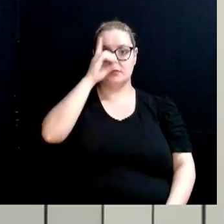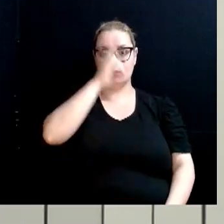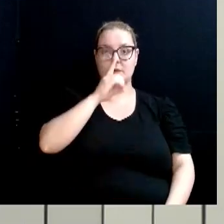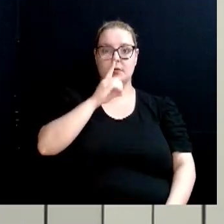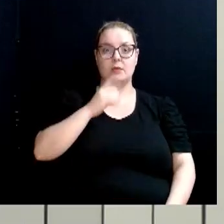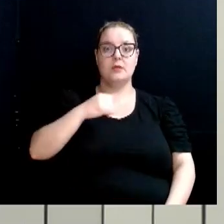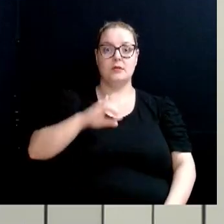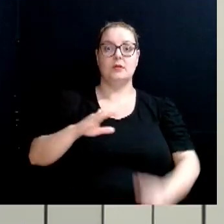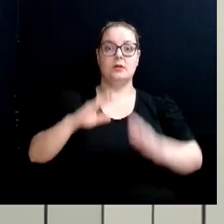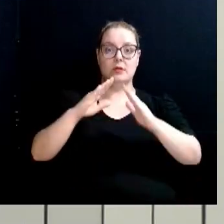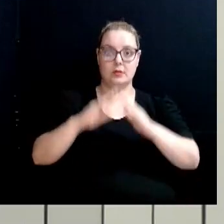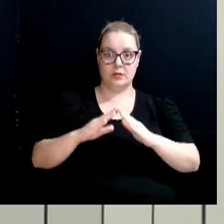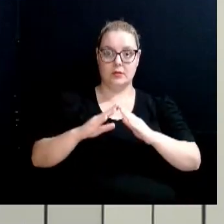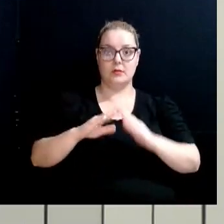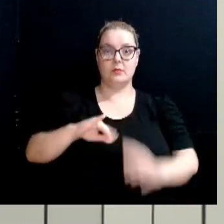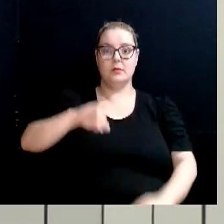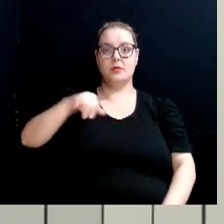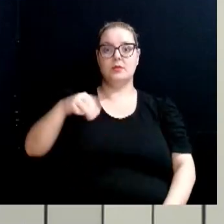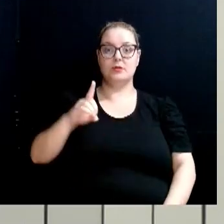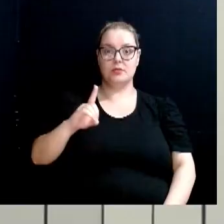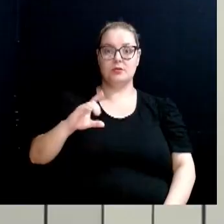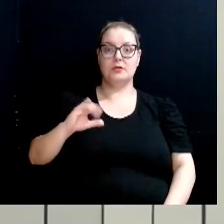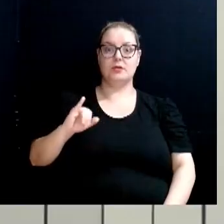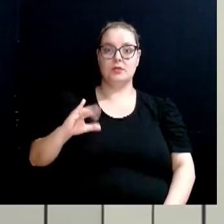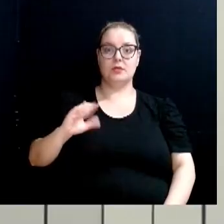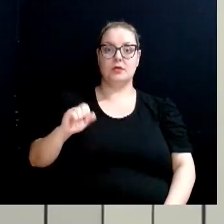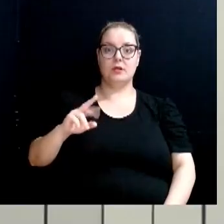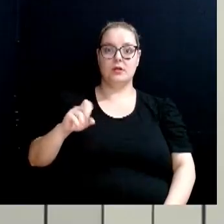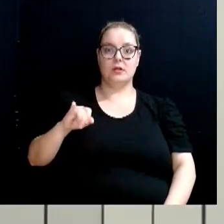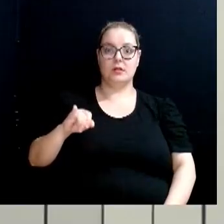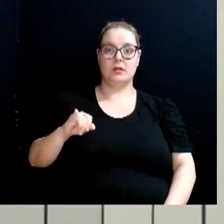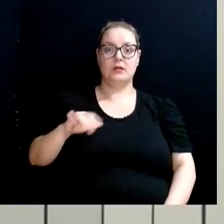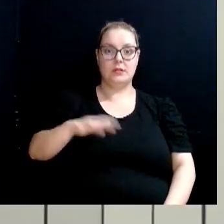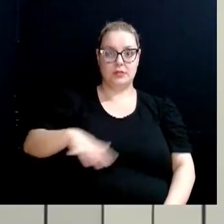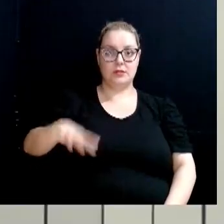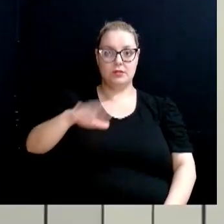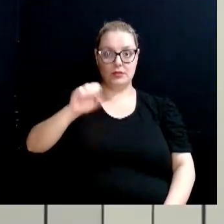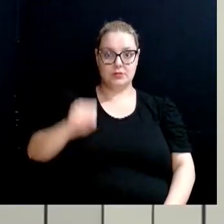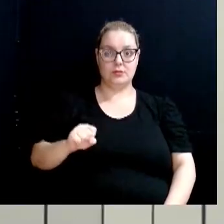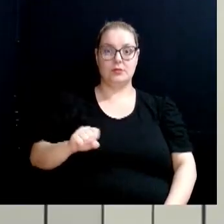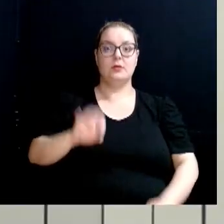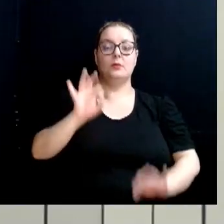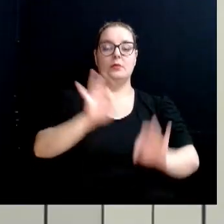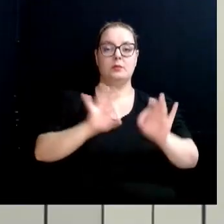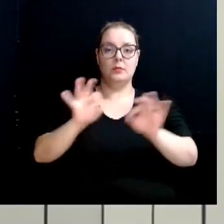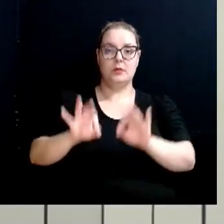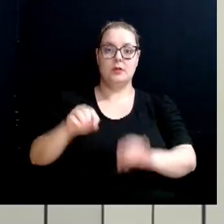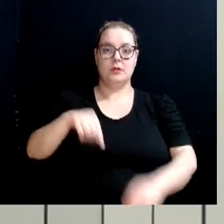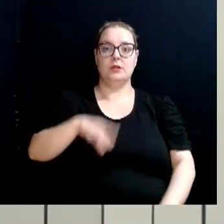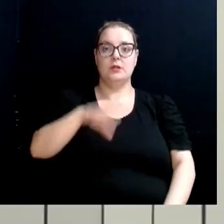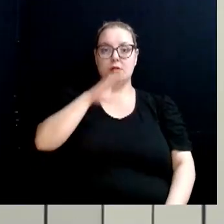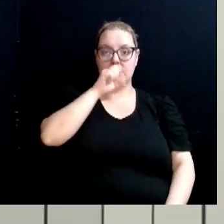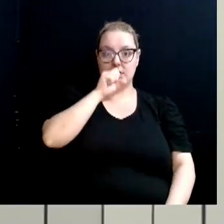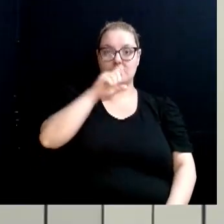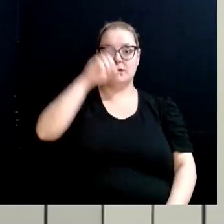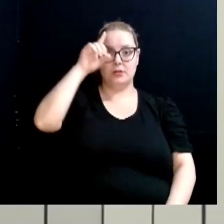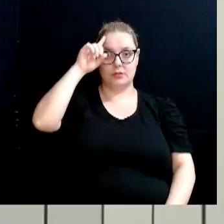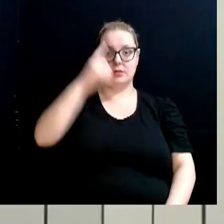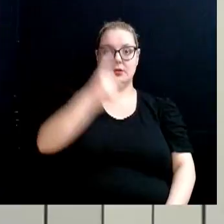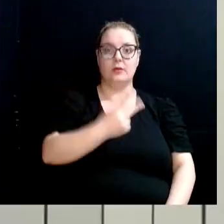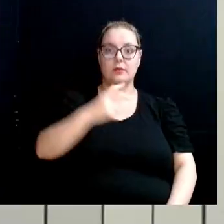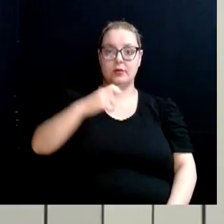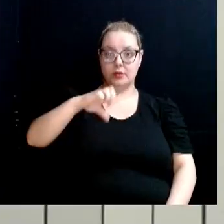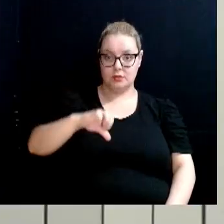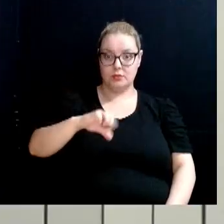do Jardim Caraí e região da Zona Sul de Campinas, prepare-se. Neste sábado, dia 29, terá uma